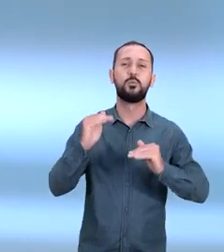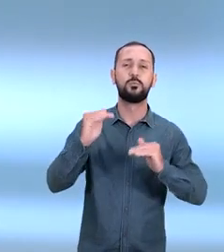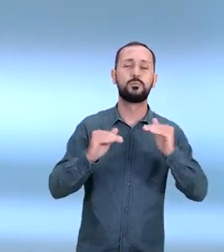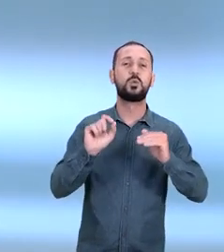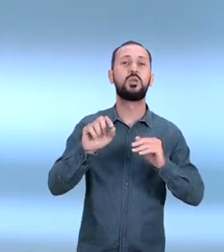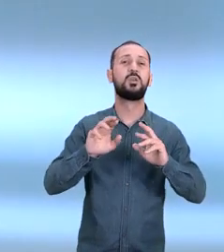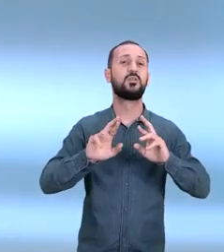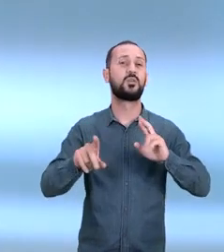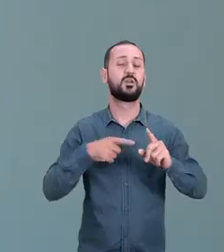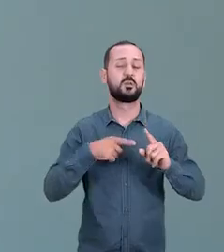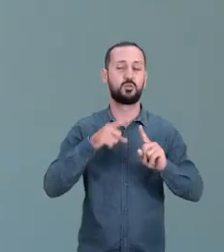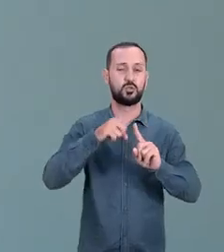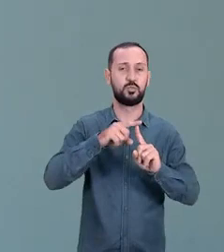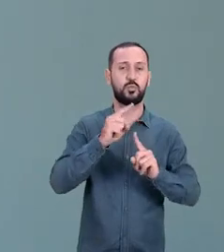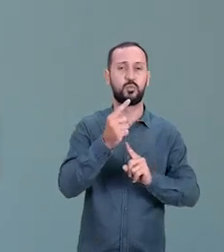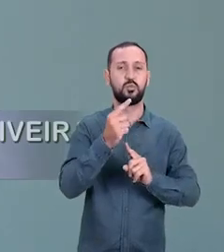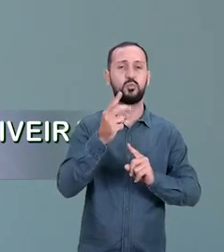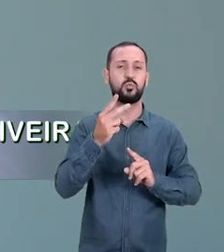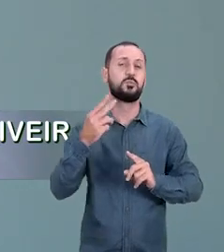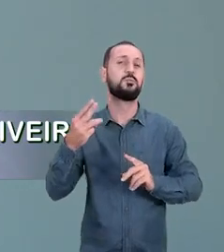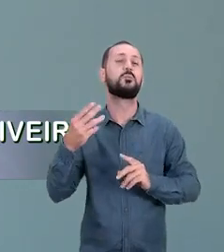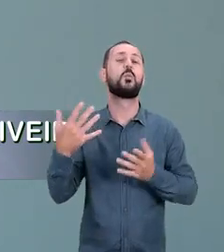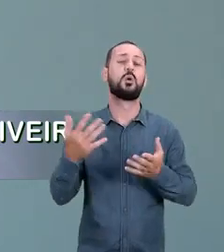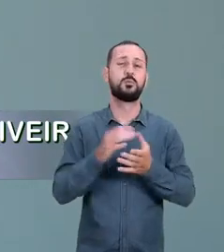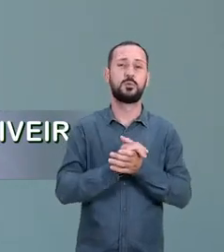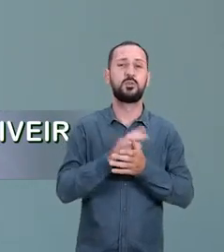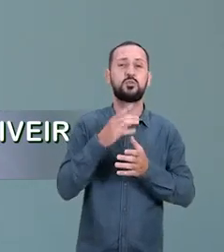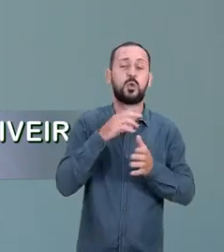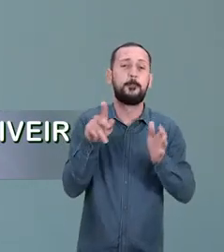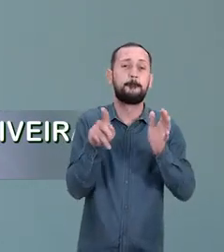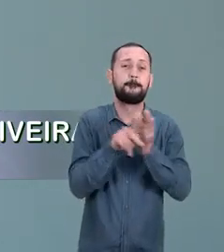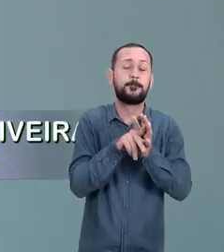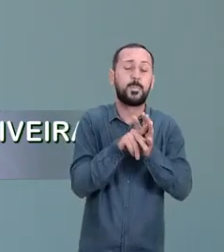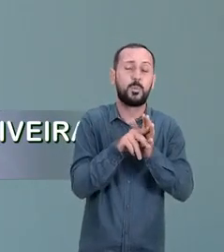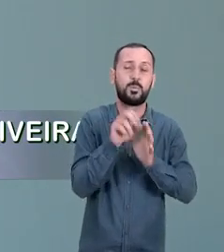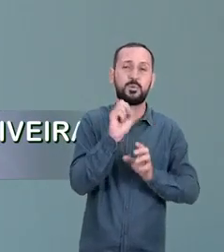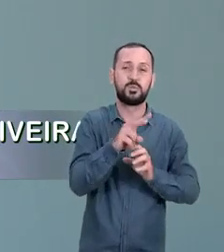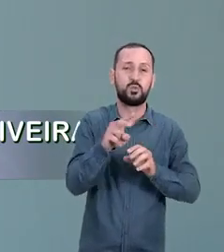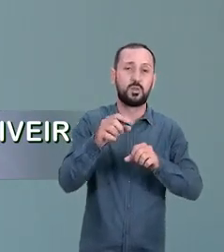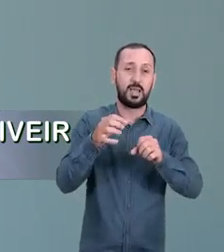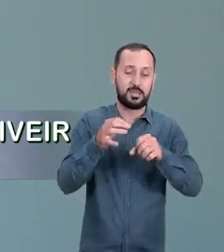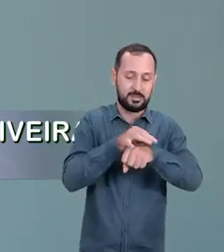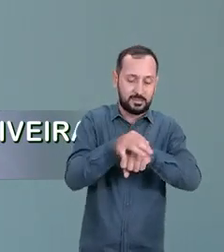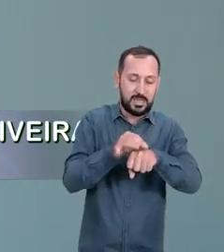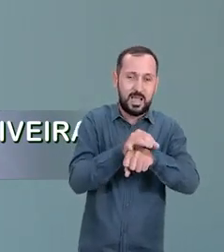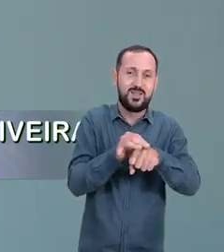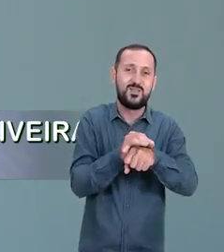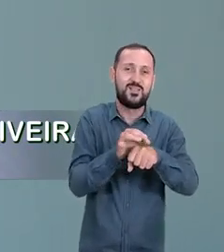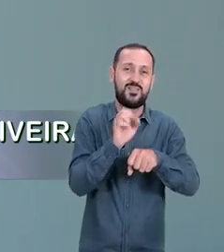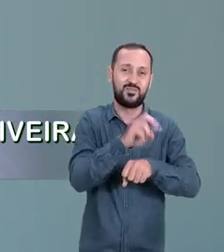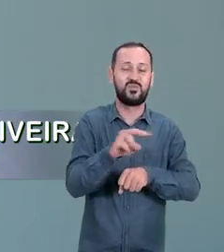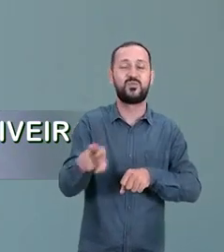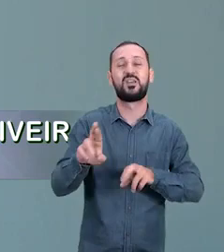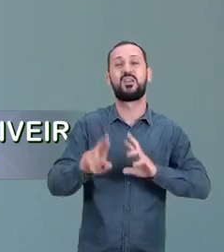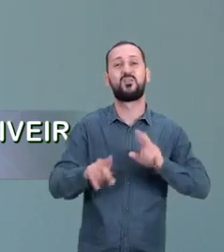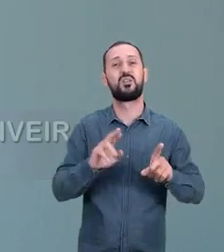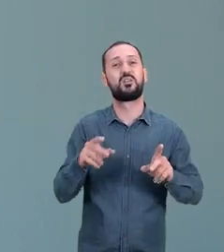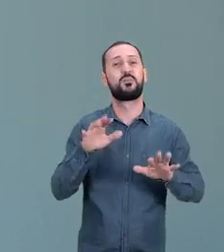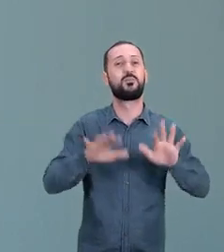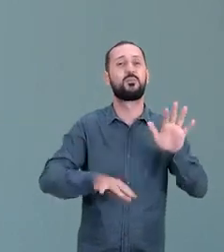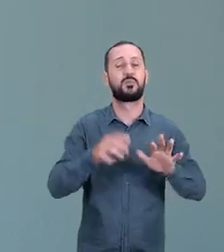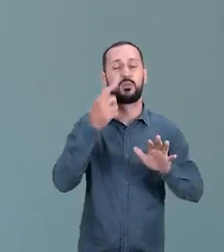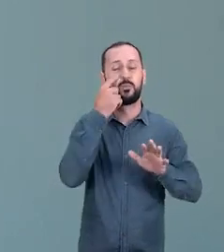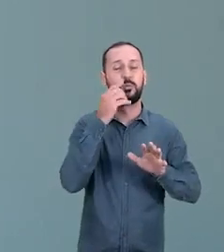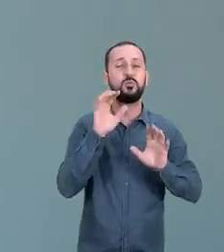que difere tipo 1, 2 e 3 são pequenas diferenças na estrutura do vírus. De acordo com a